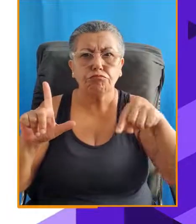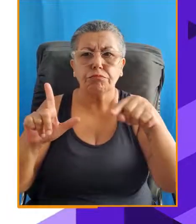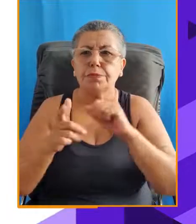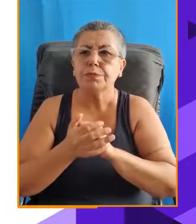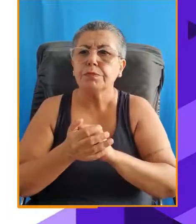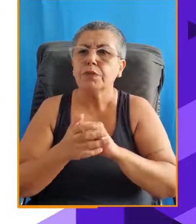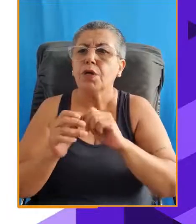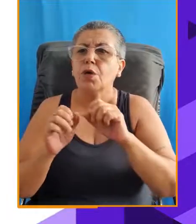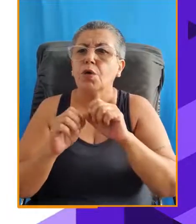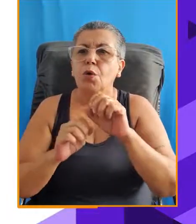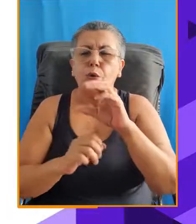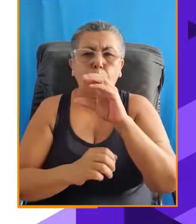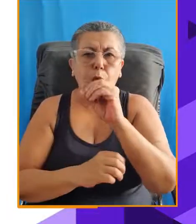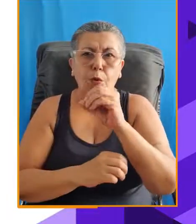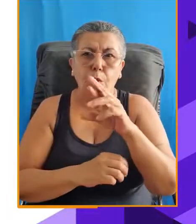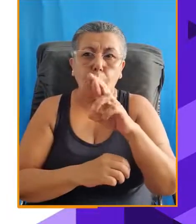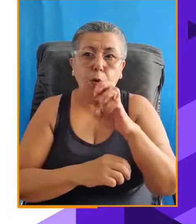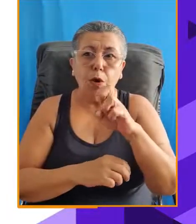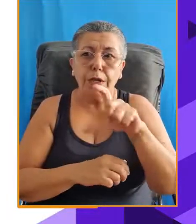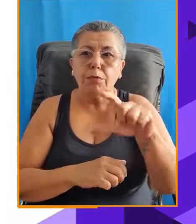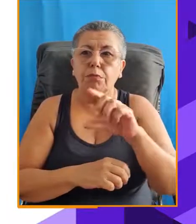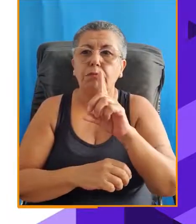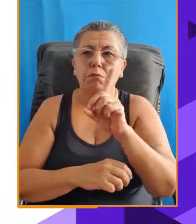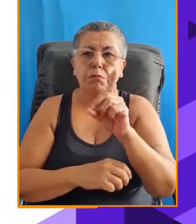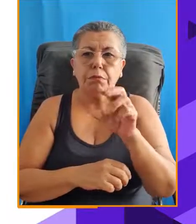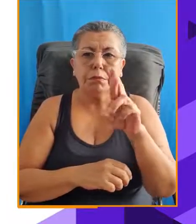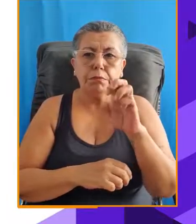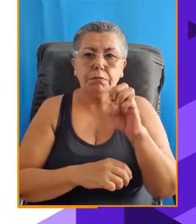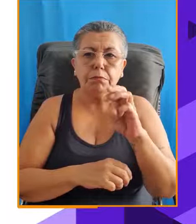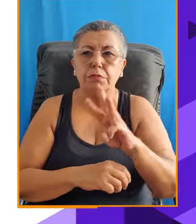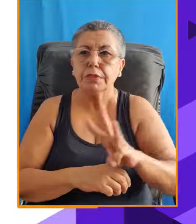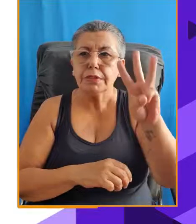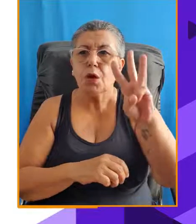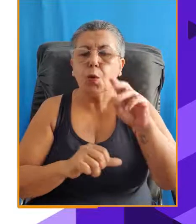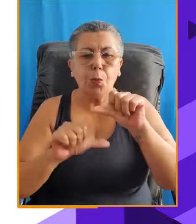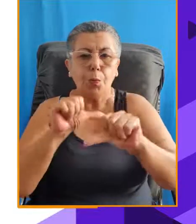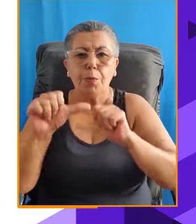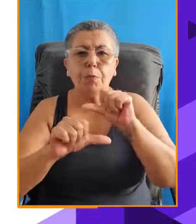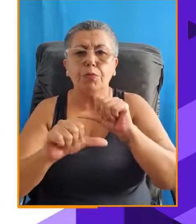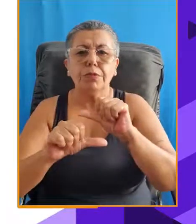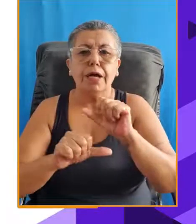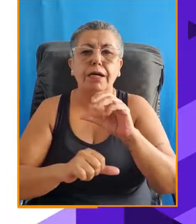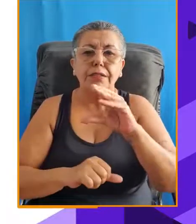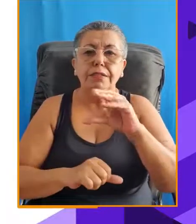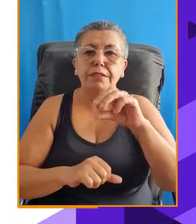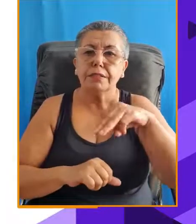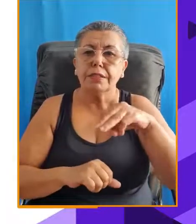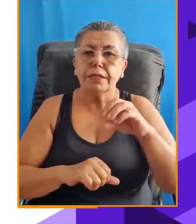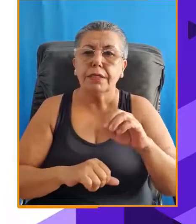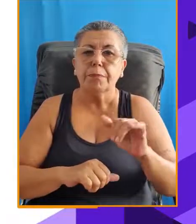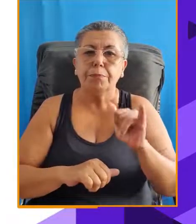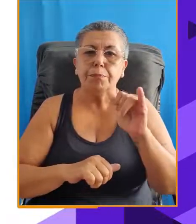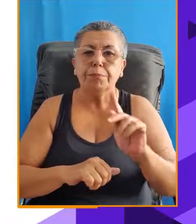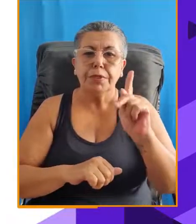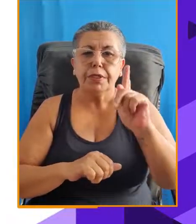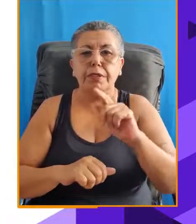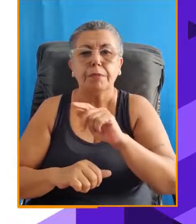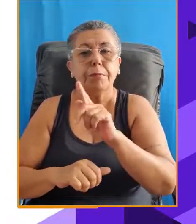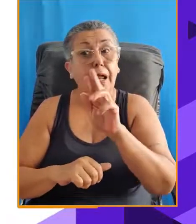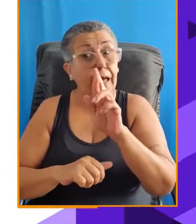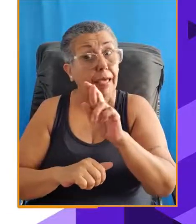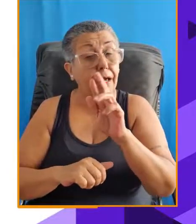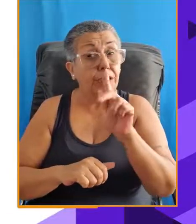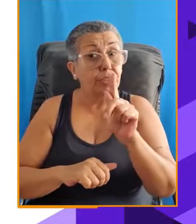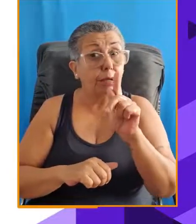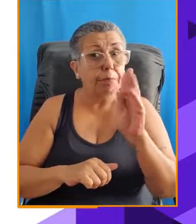No programa CorelDRAW, para trocar de CMYK para RGB ou vice-versa, basta abrir o arquivo e ir